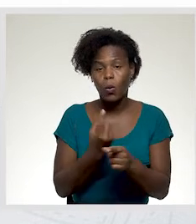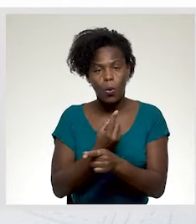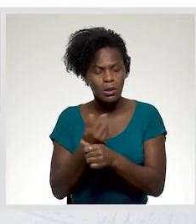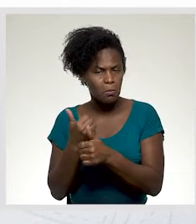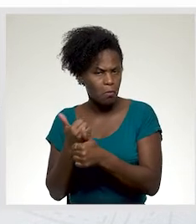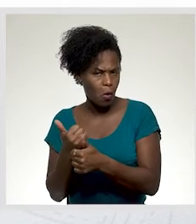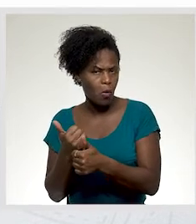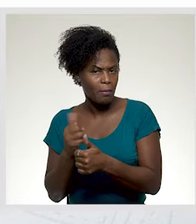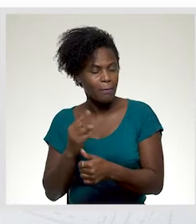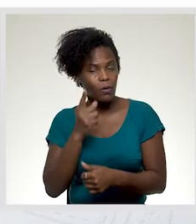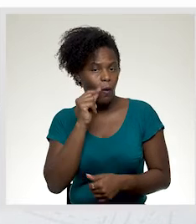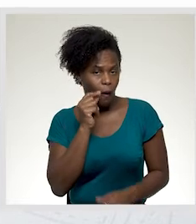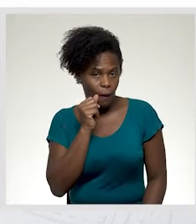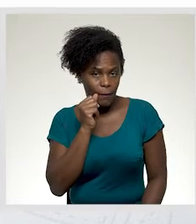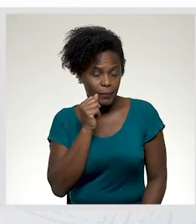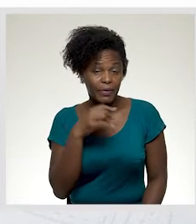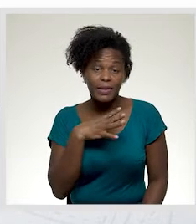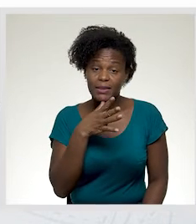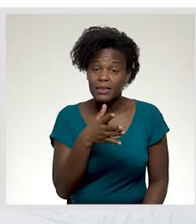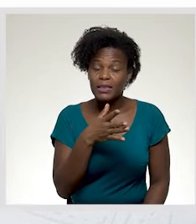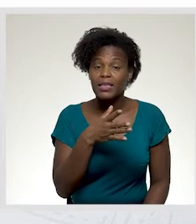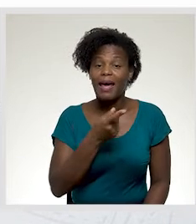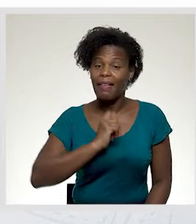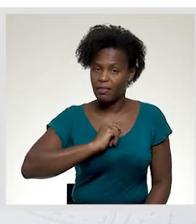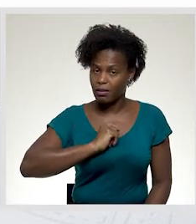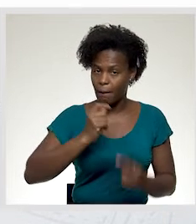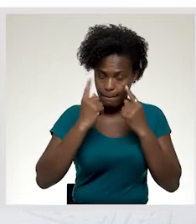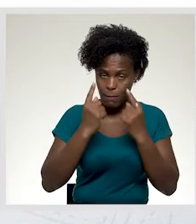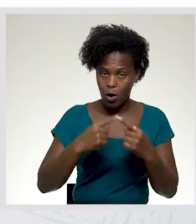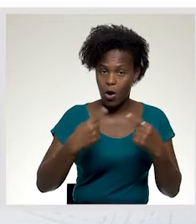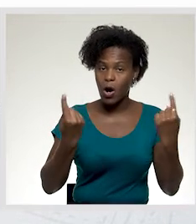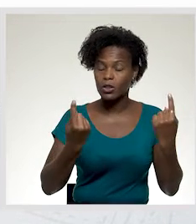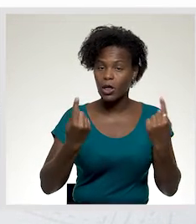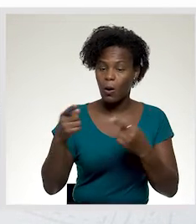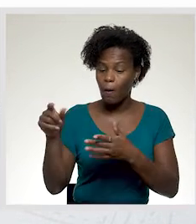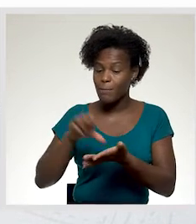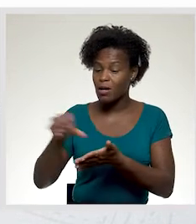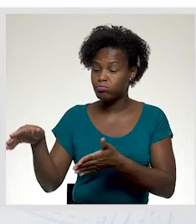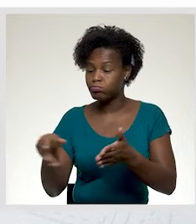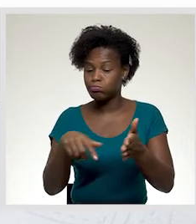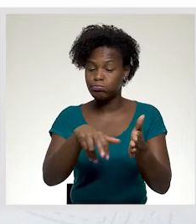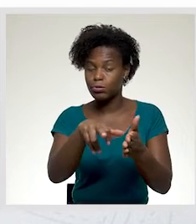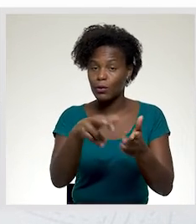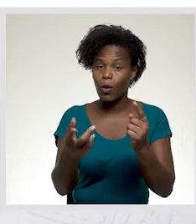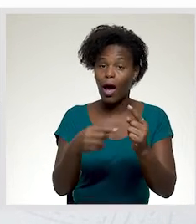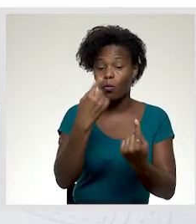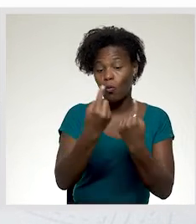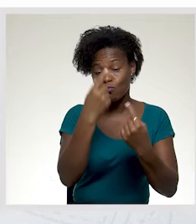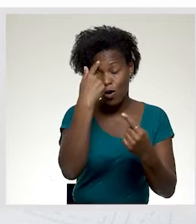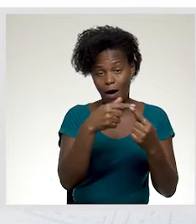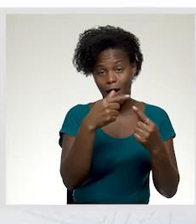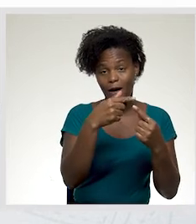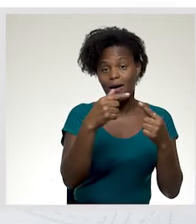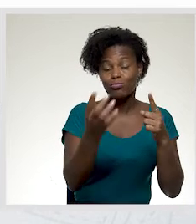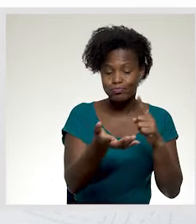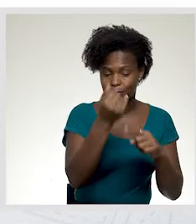boa para o homem. Ou seja, é uma ética que mostra o meio a ser percorrido para alcançar um determinado fim.